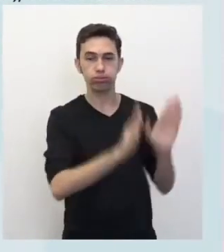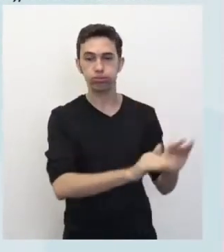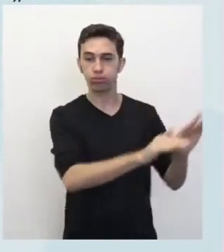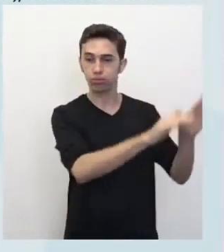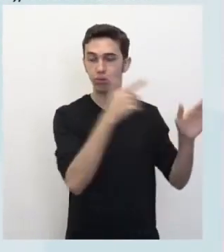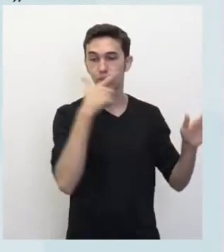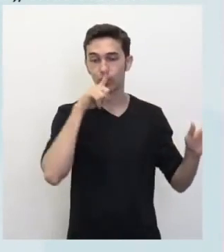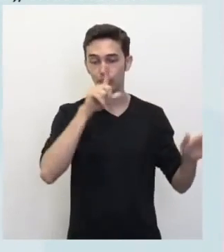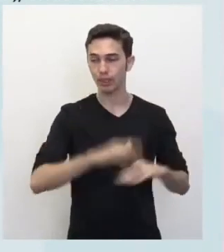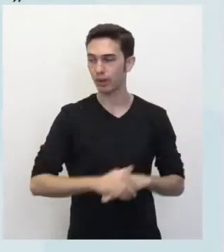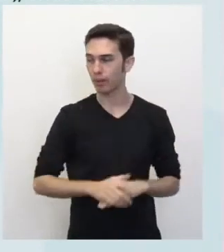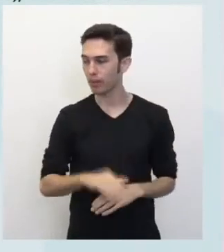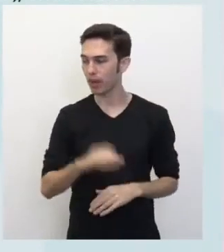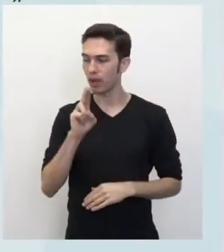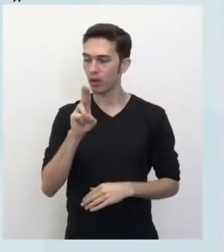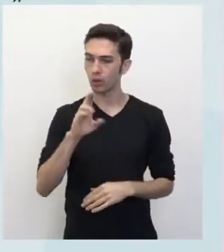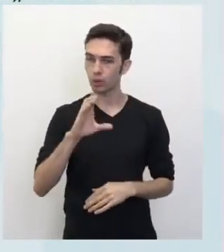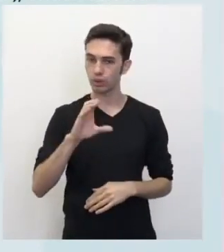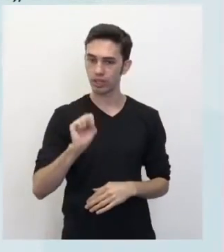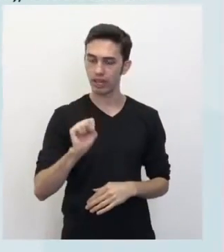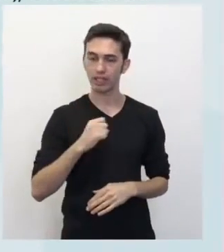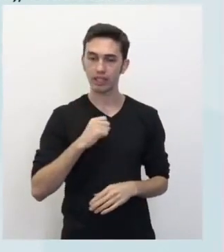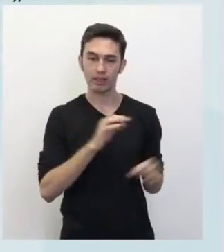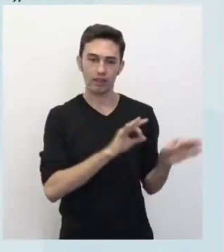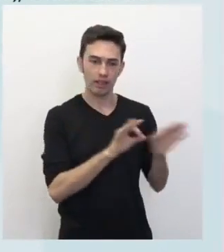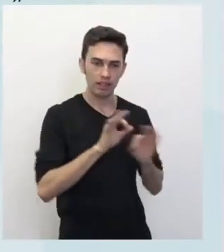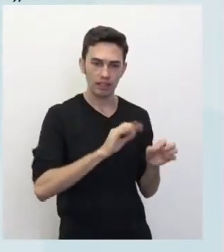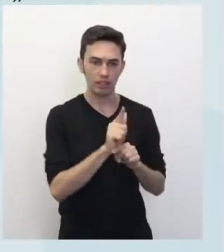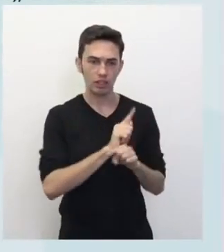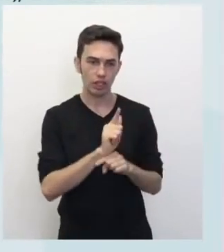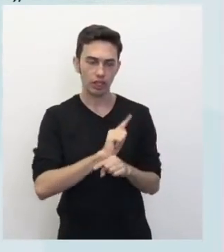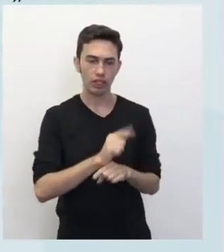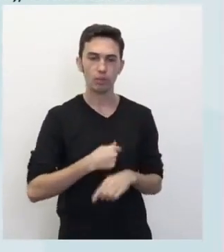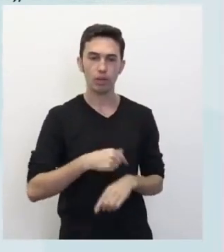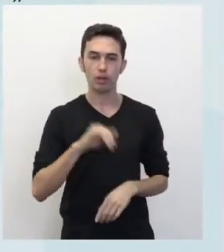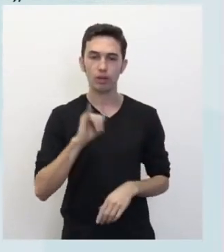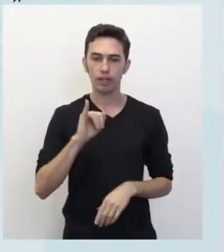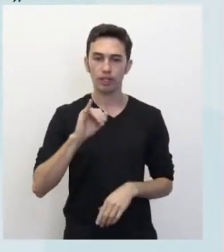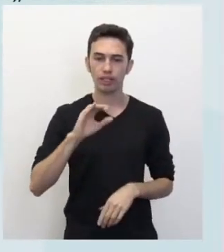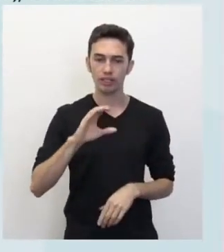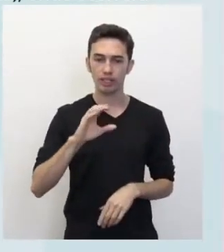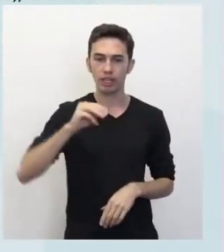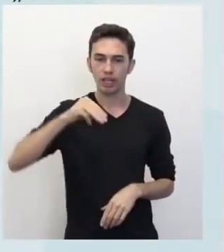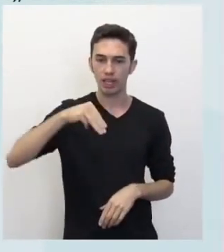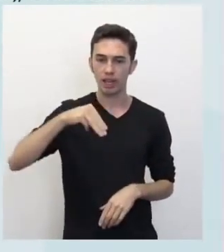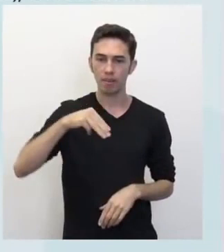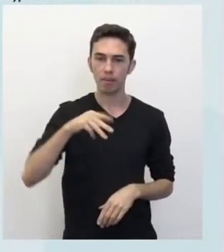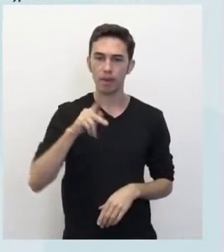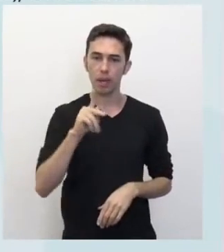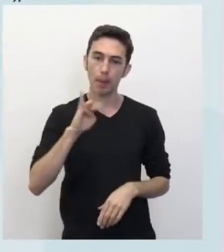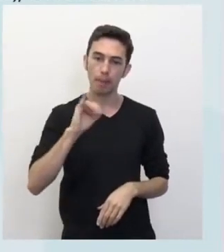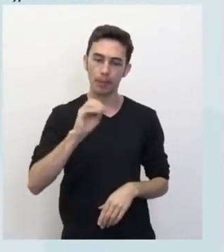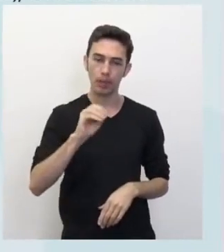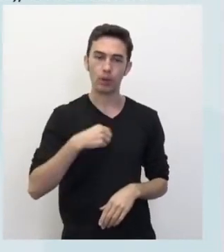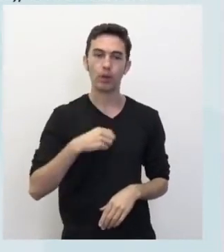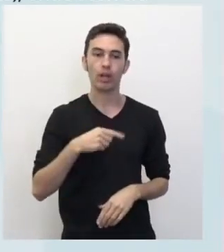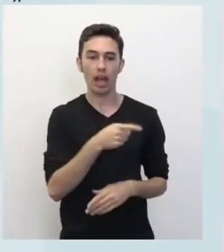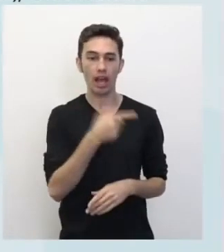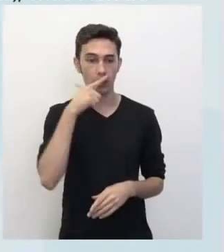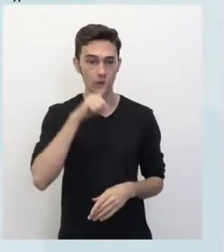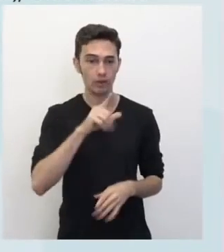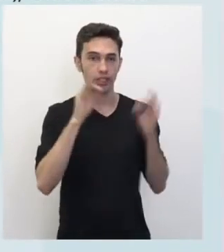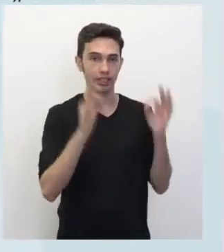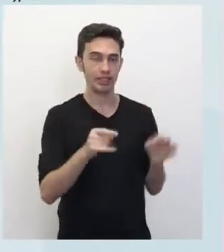As UCS são geridas pelo ICMBio, garantindo uma maior proteção a essas